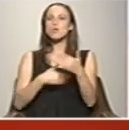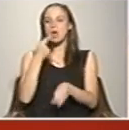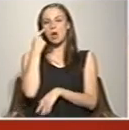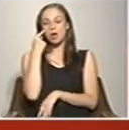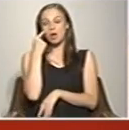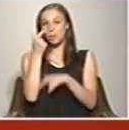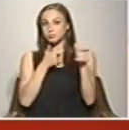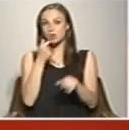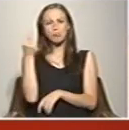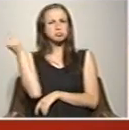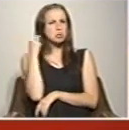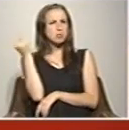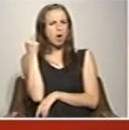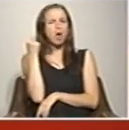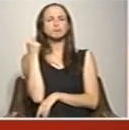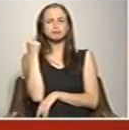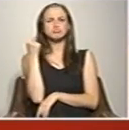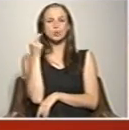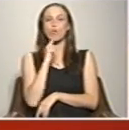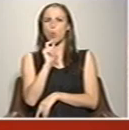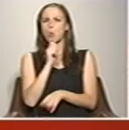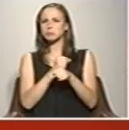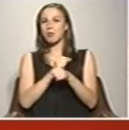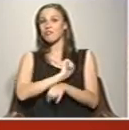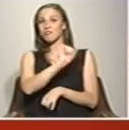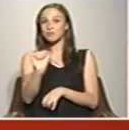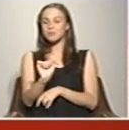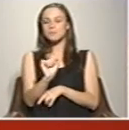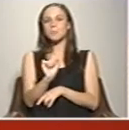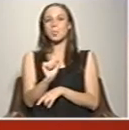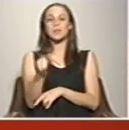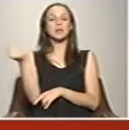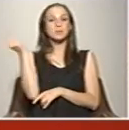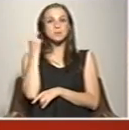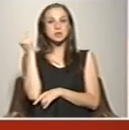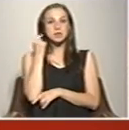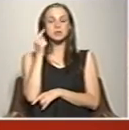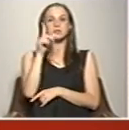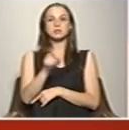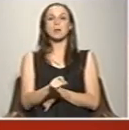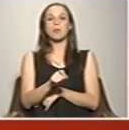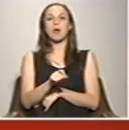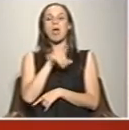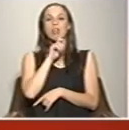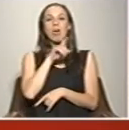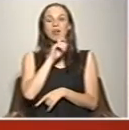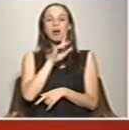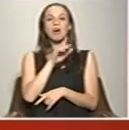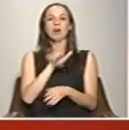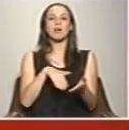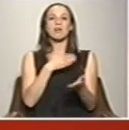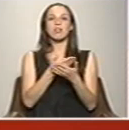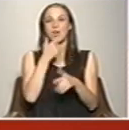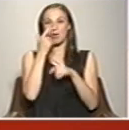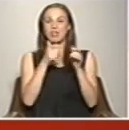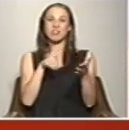a ouvir falar da Startup Buzz, começaram a ouvir falar no nosso trabalho, começaram a ouvir falar daquilo que nós podemos oferecer, daquilo que nós podemos acrescentar de